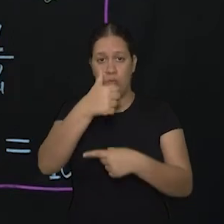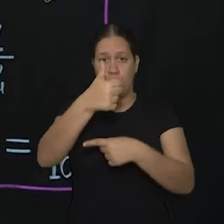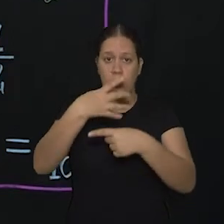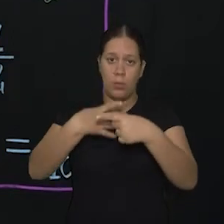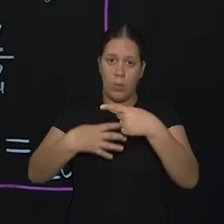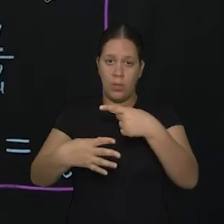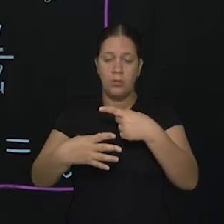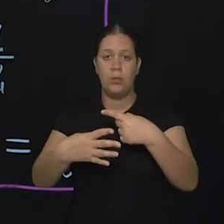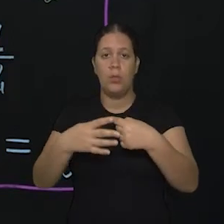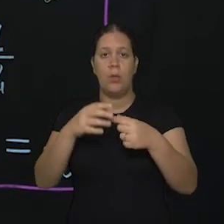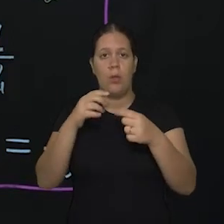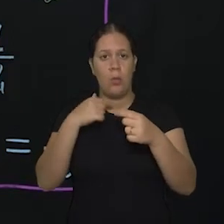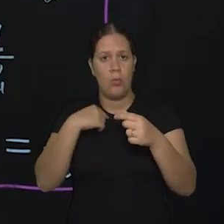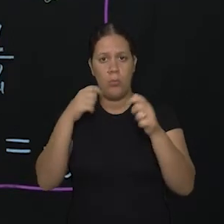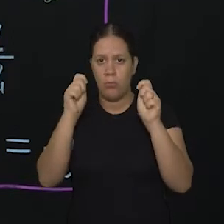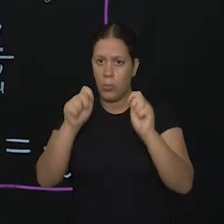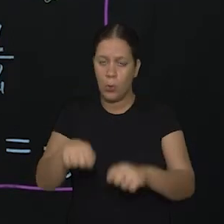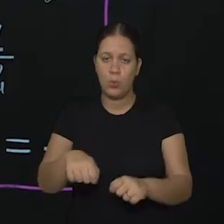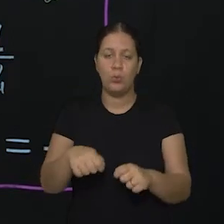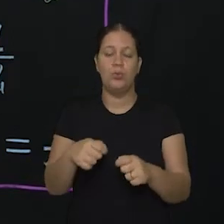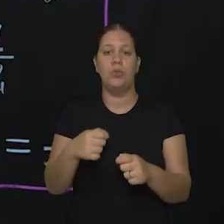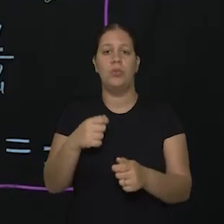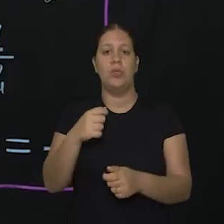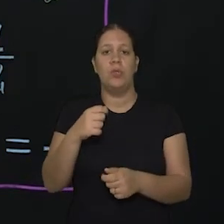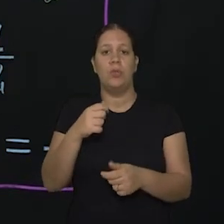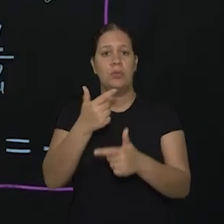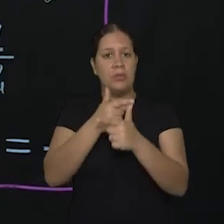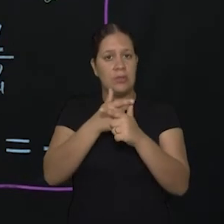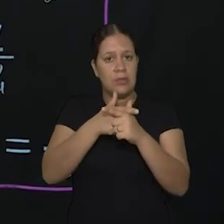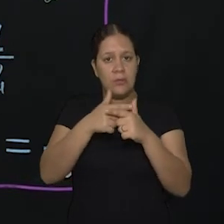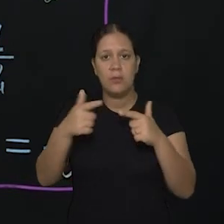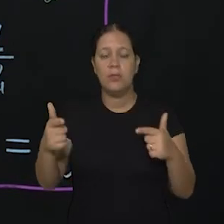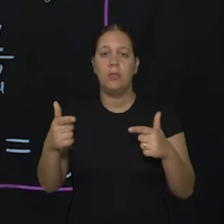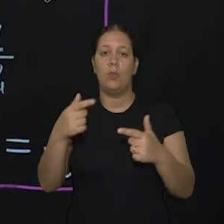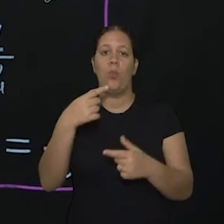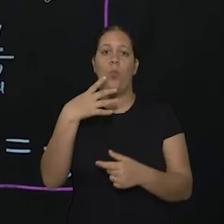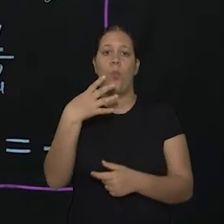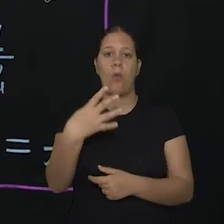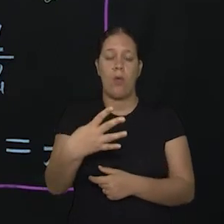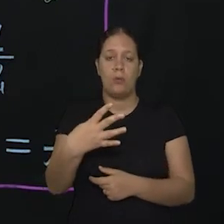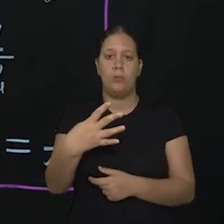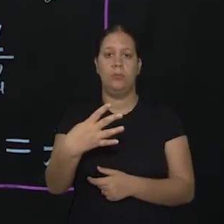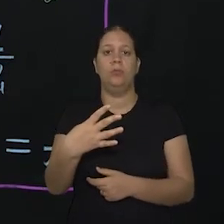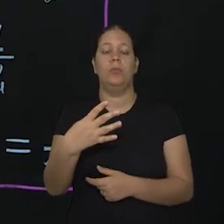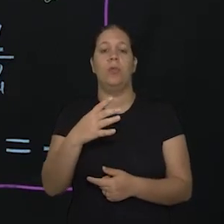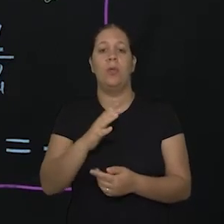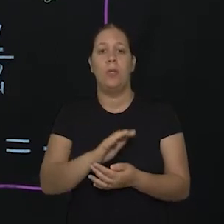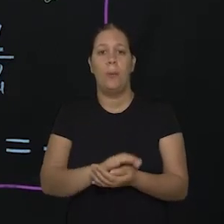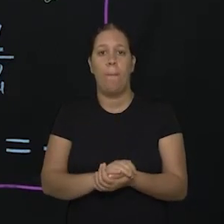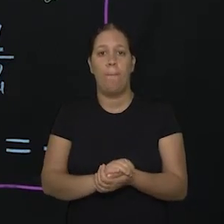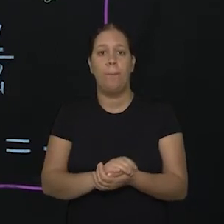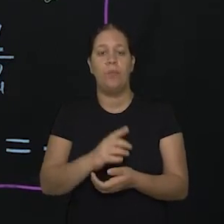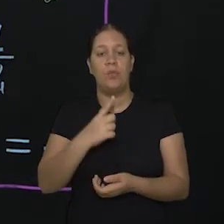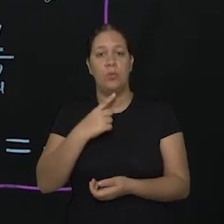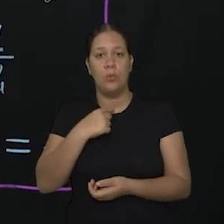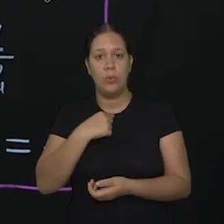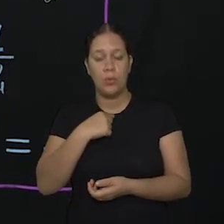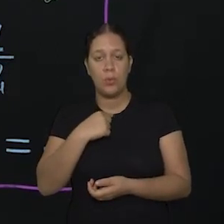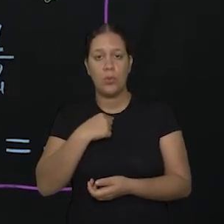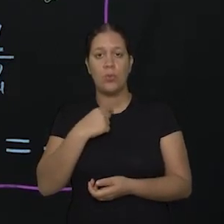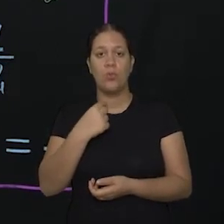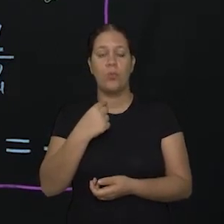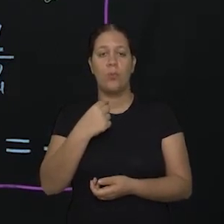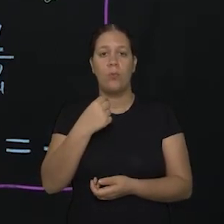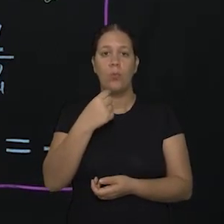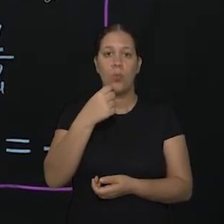sobre 4, eu posso pegar qualquer elemento, dividi-lo em 4 partes. E dessas 4 partes, eu estou